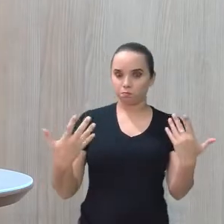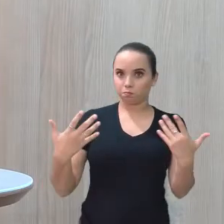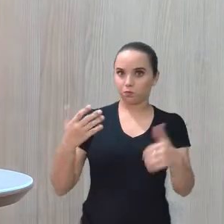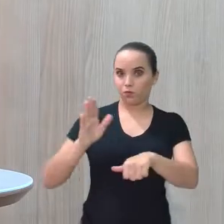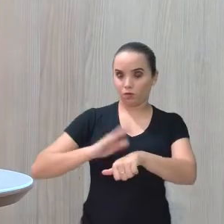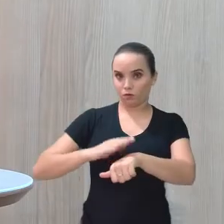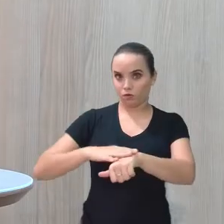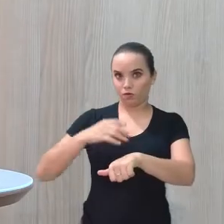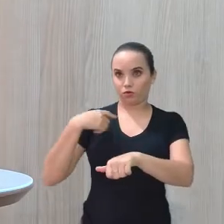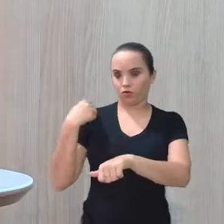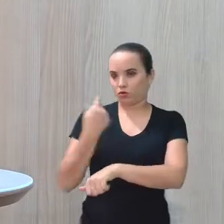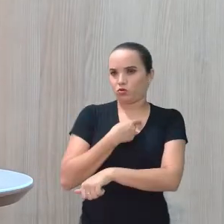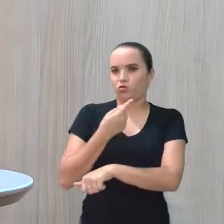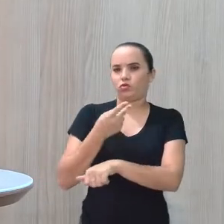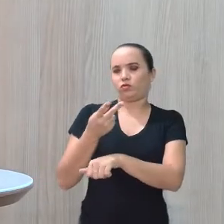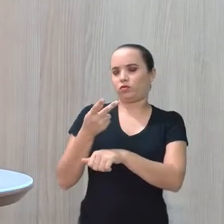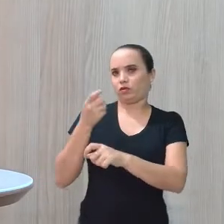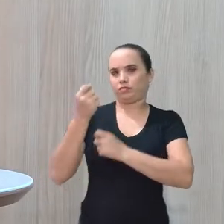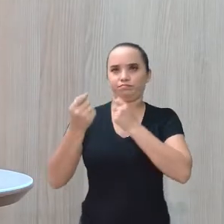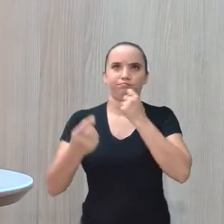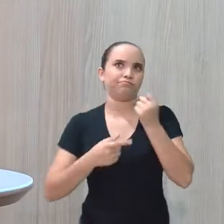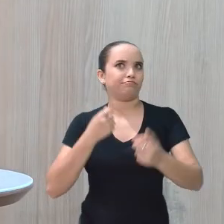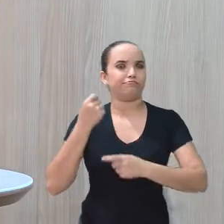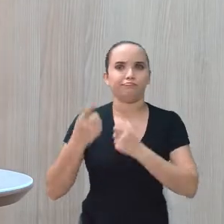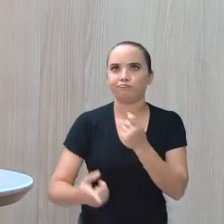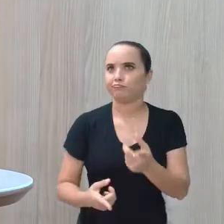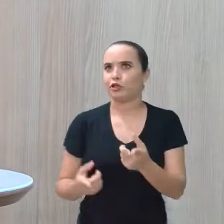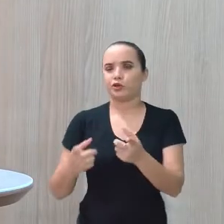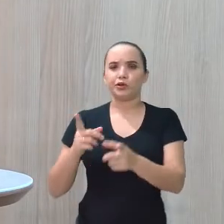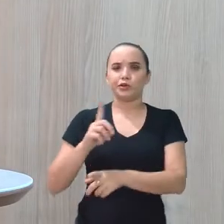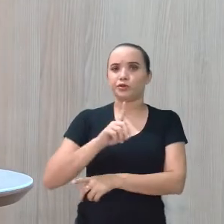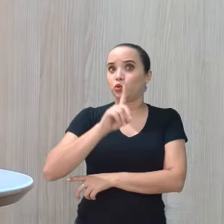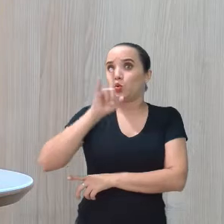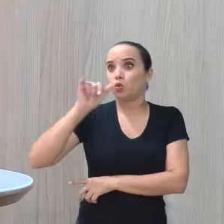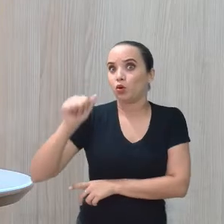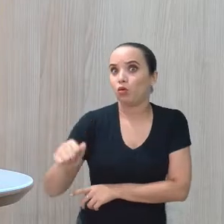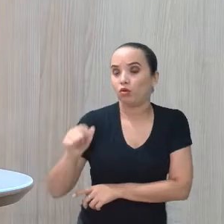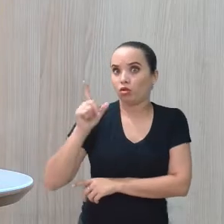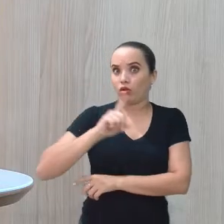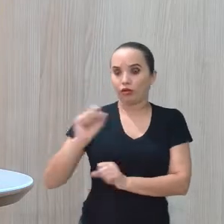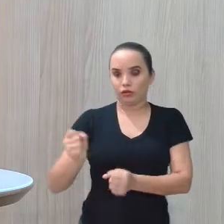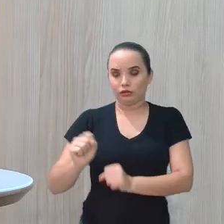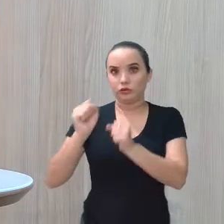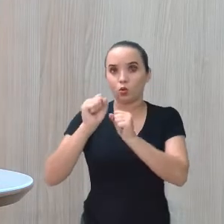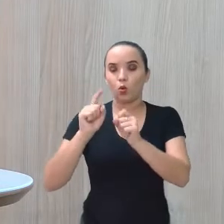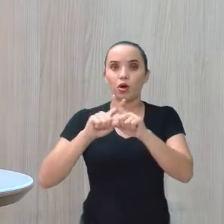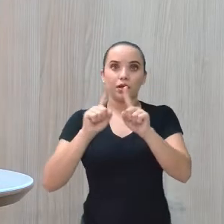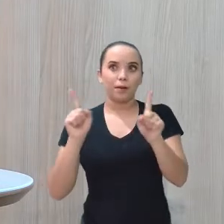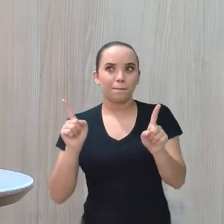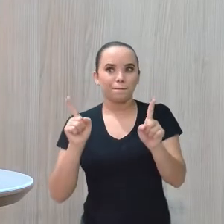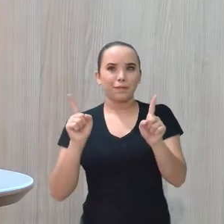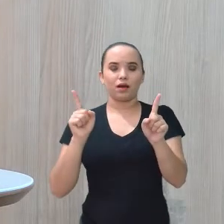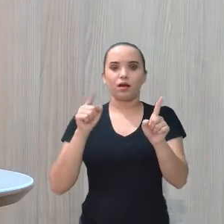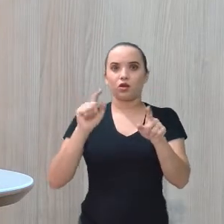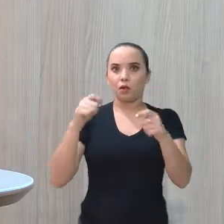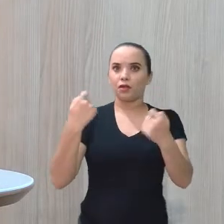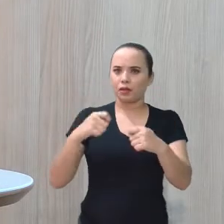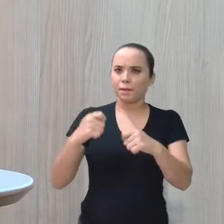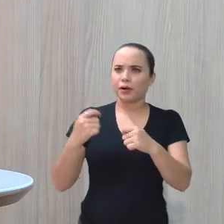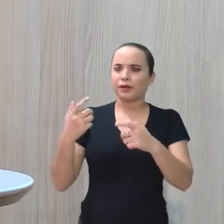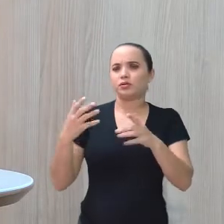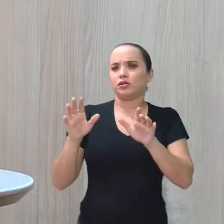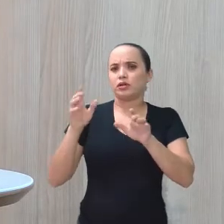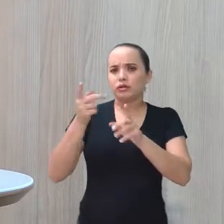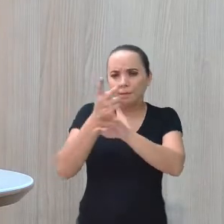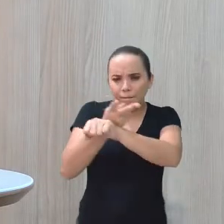gente vai procurar, às vezes a gente está com um dia muito cheio e a gente quer procurar uma notícia específica, né? Então, onde é que a gente